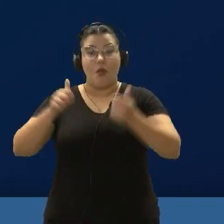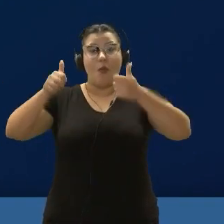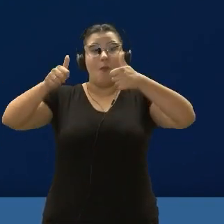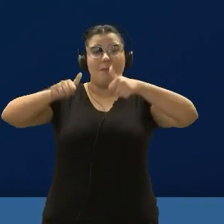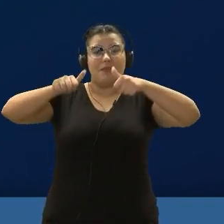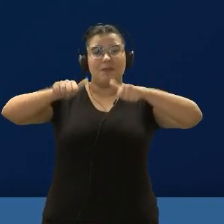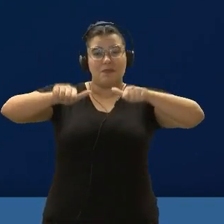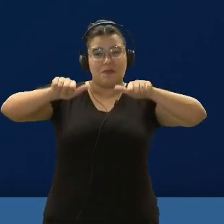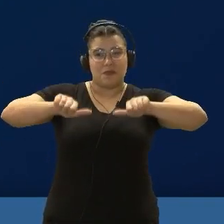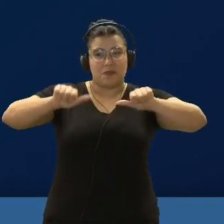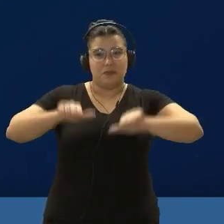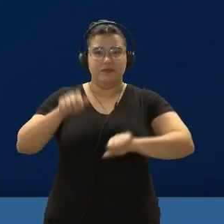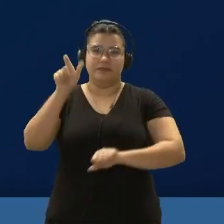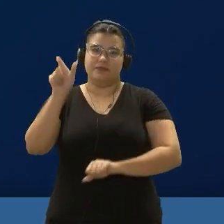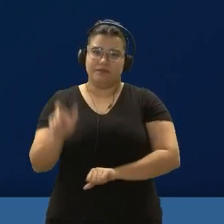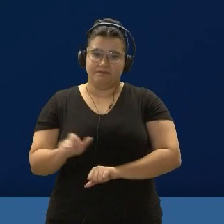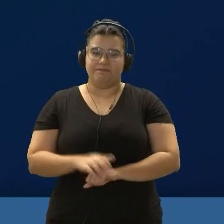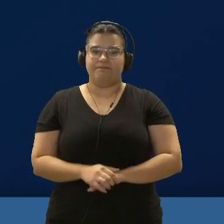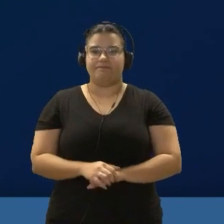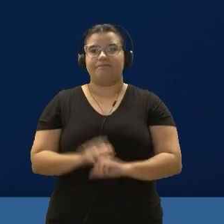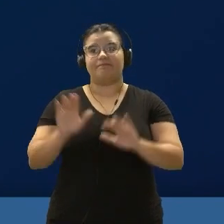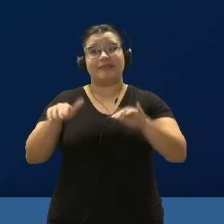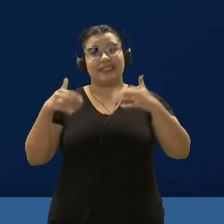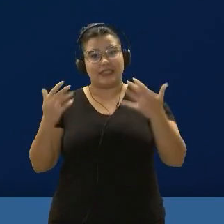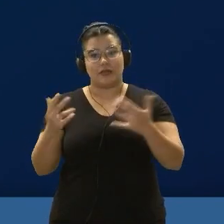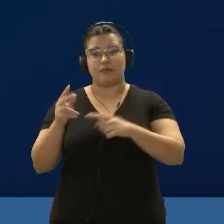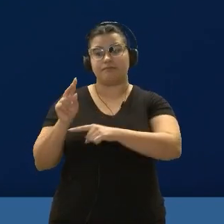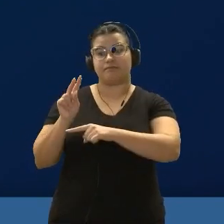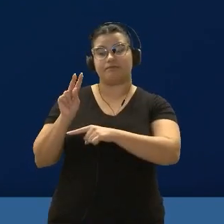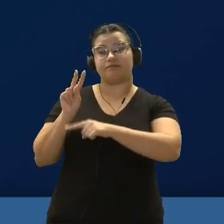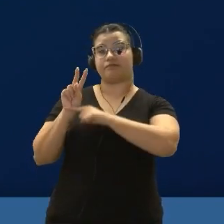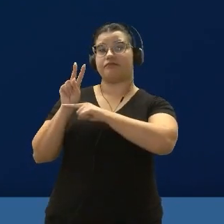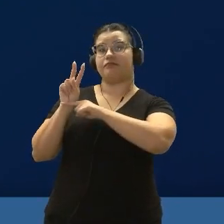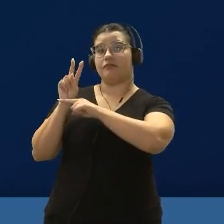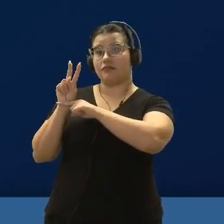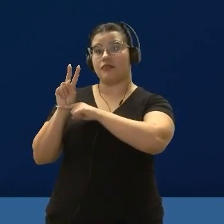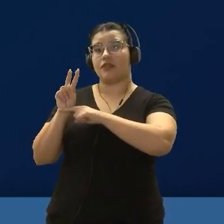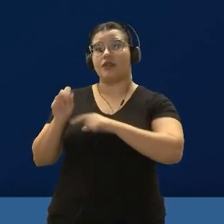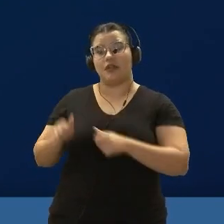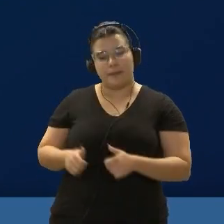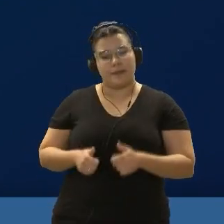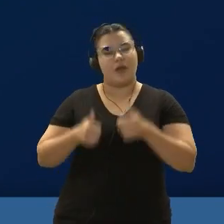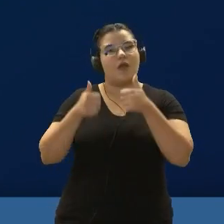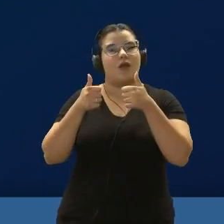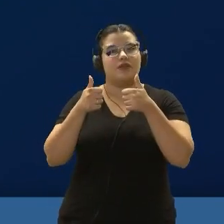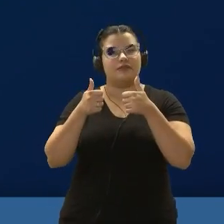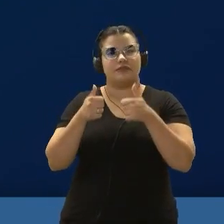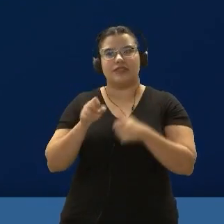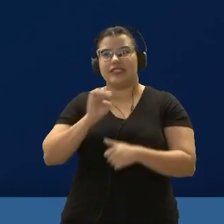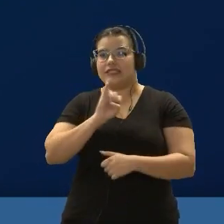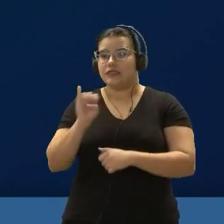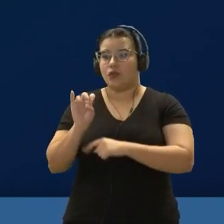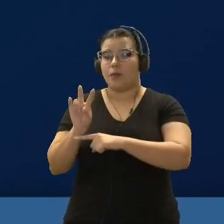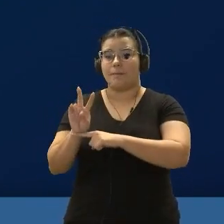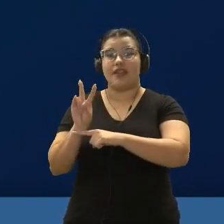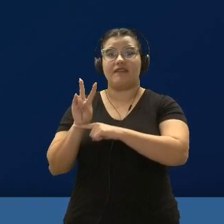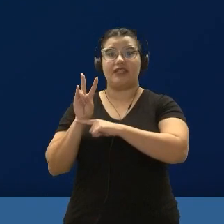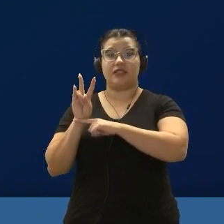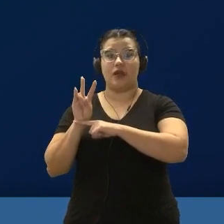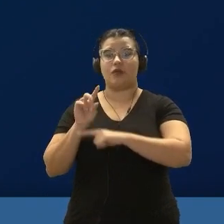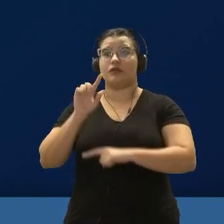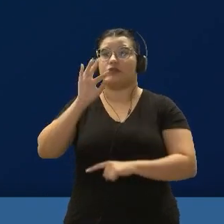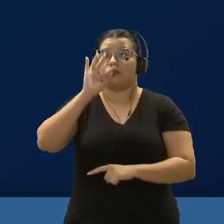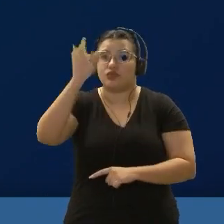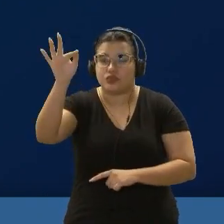ser a função da célula beta. Então, melhora do diabetes é prevenção de piora no futuro